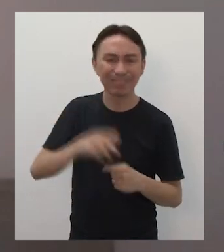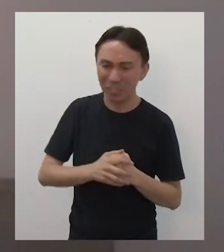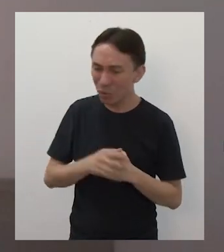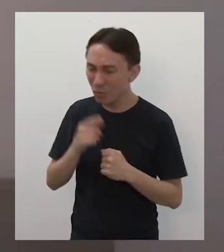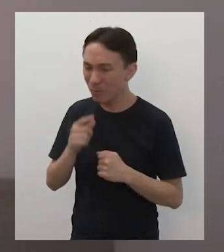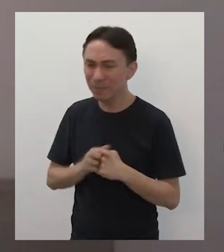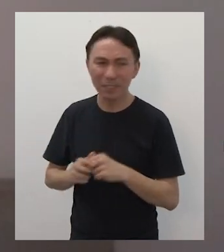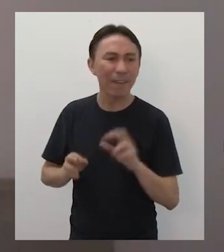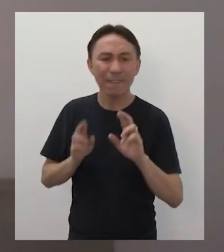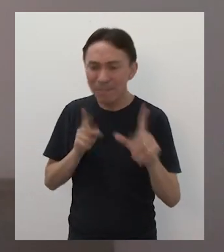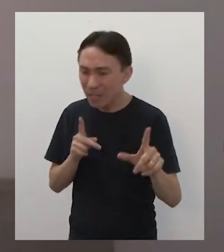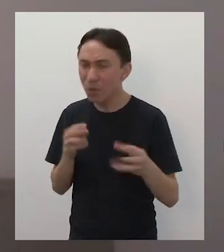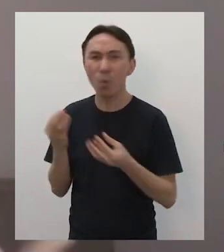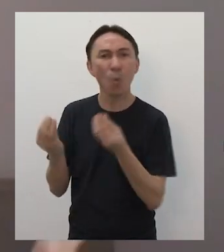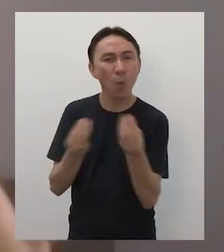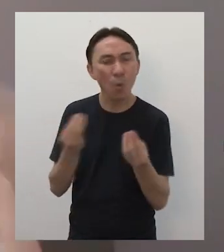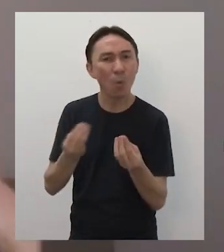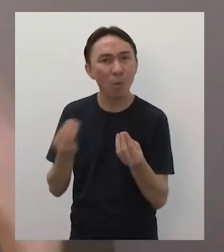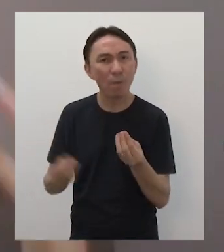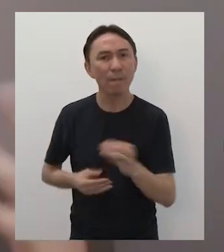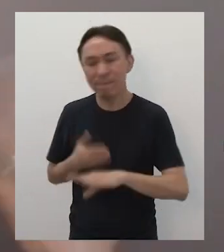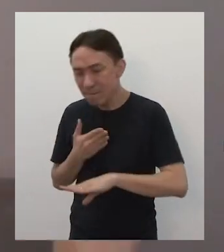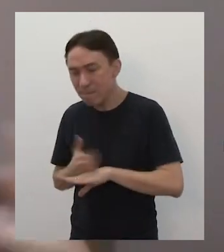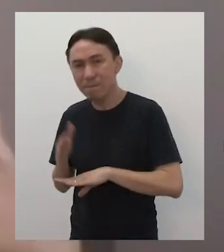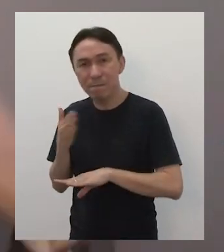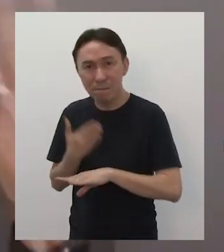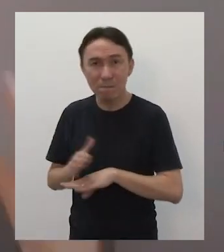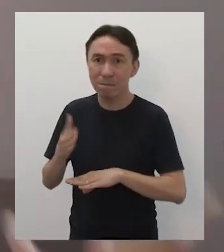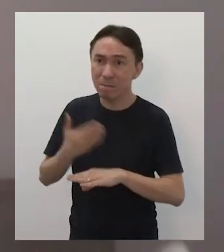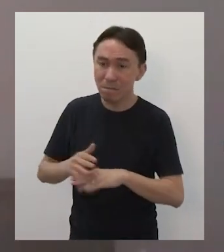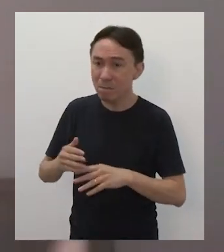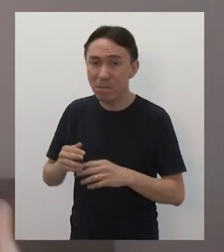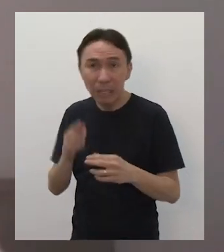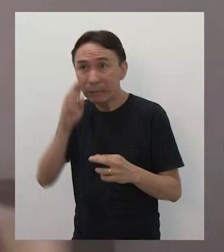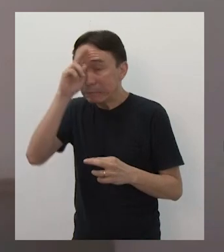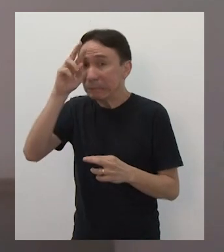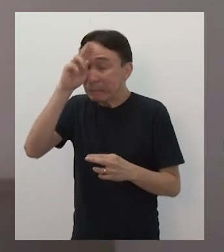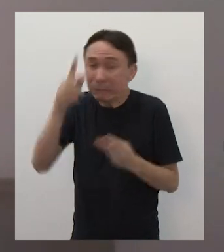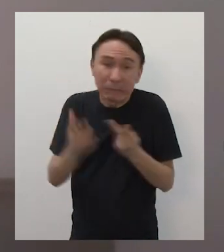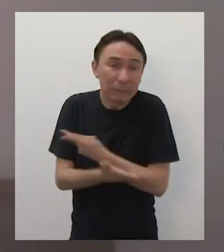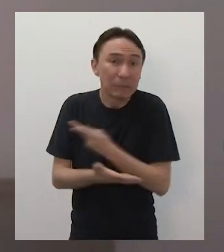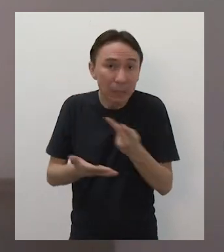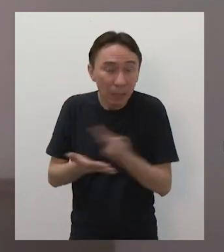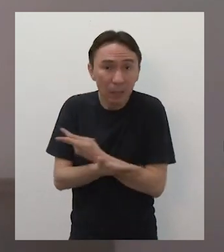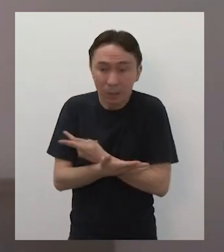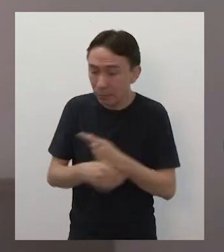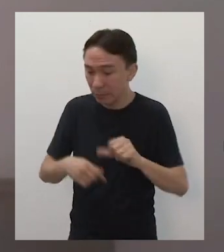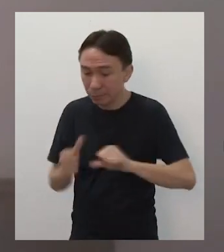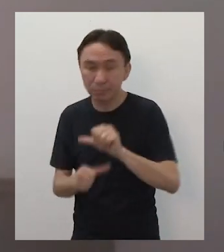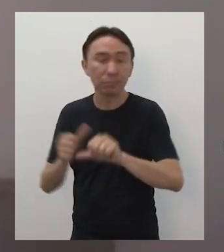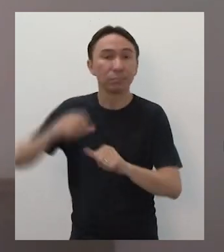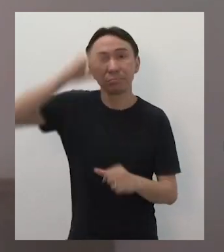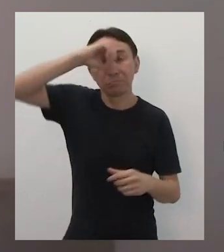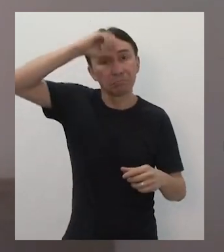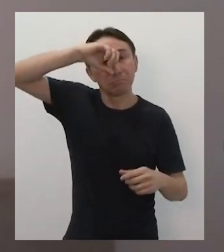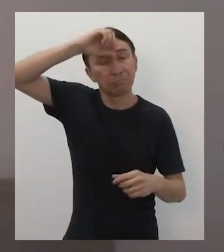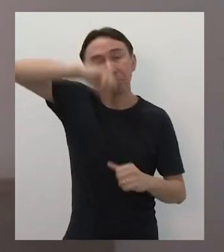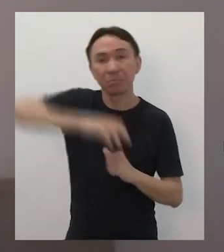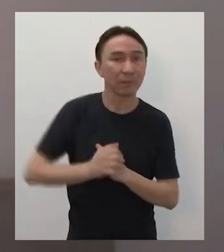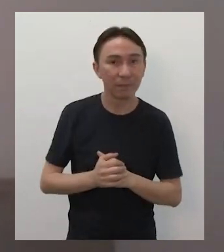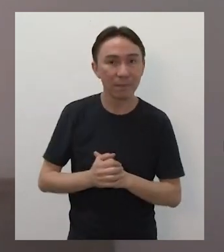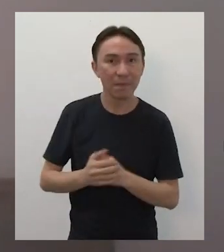que eu posso ir? Né? Aprender com as nossas falhas e gerar outras possibilidades,